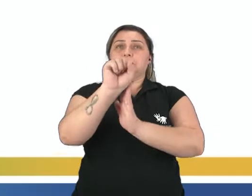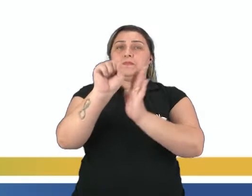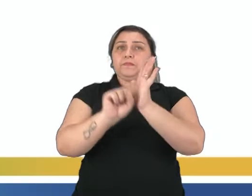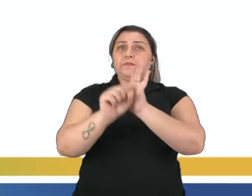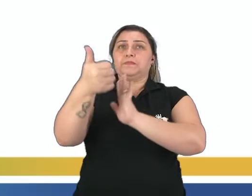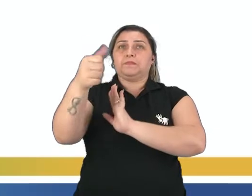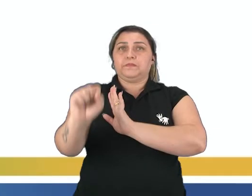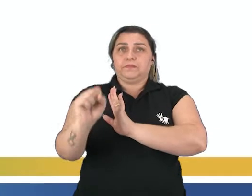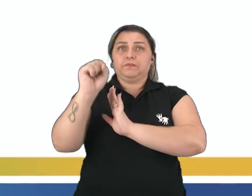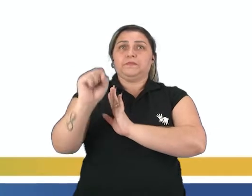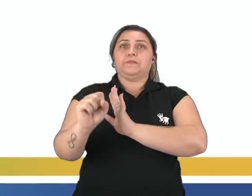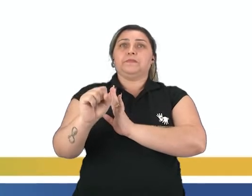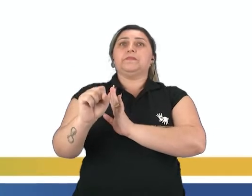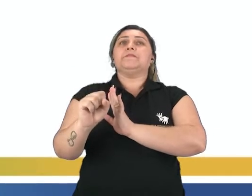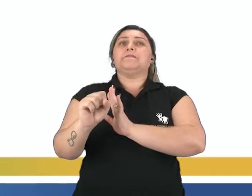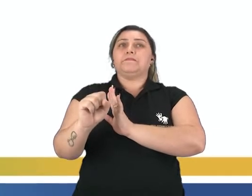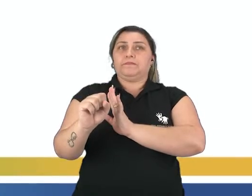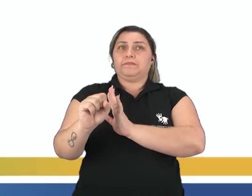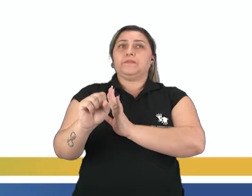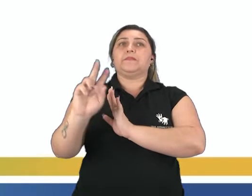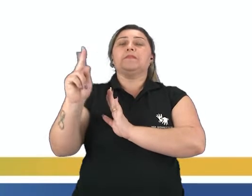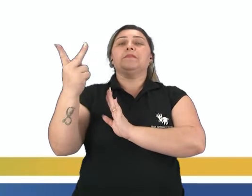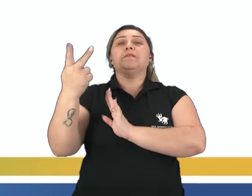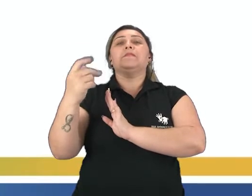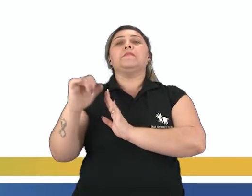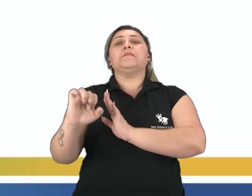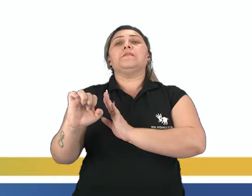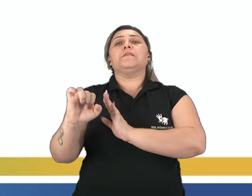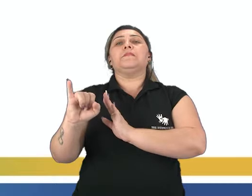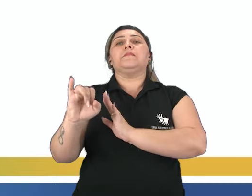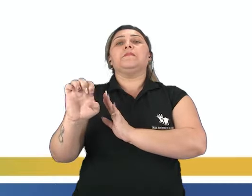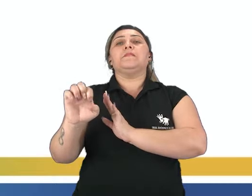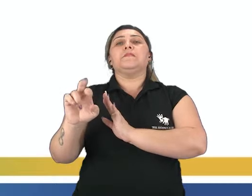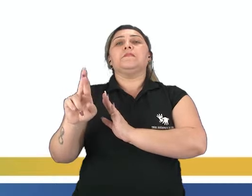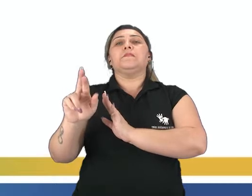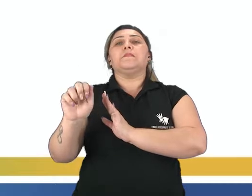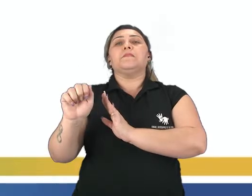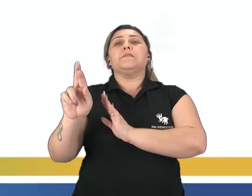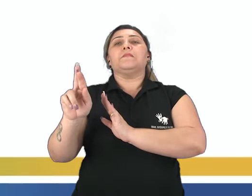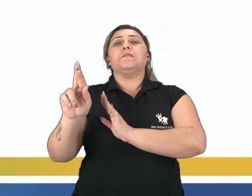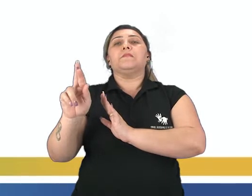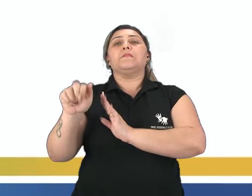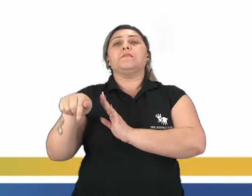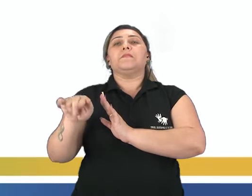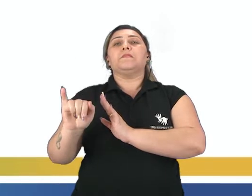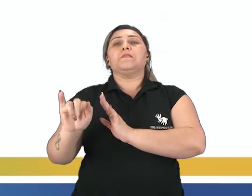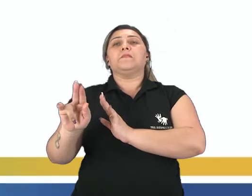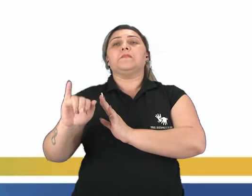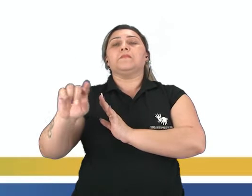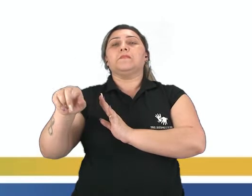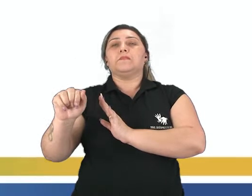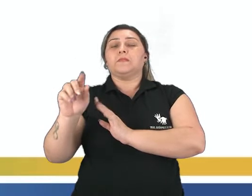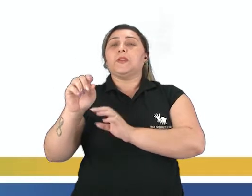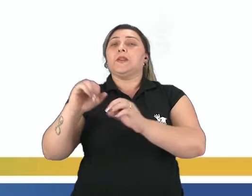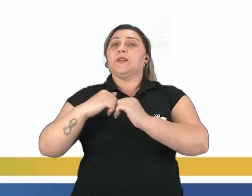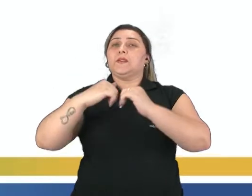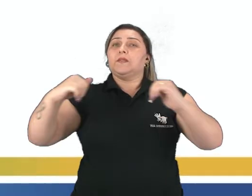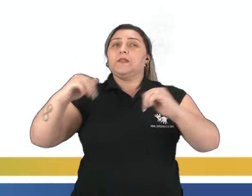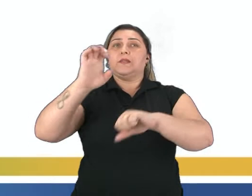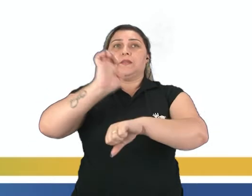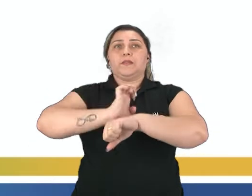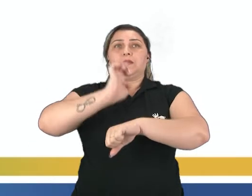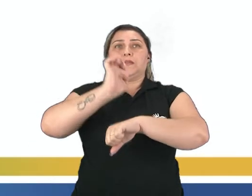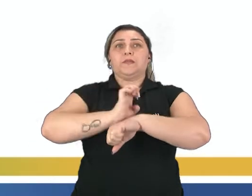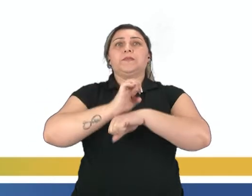do século XVIII era estratificada e hierarquizada, ou seja, ela era dividida em estados, certo?